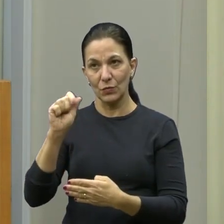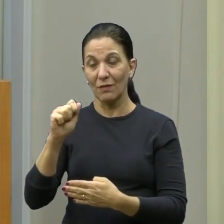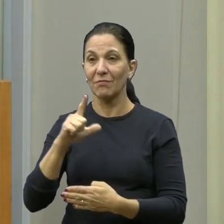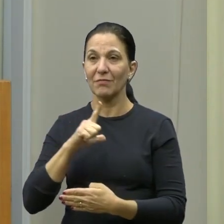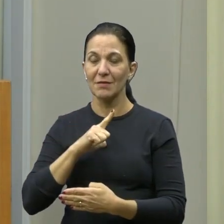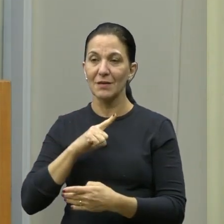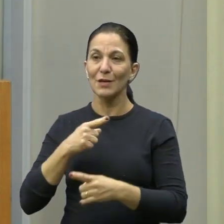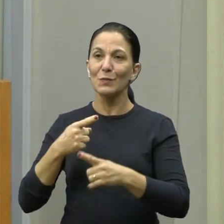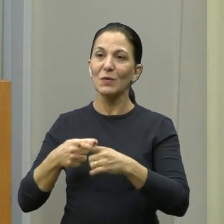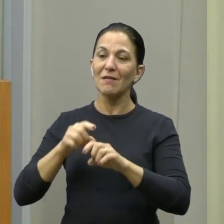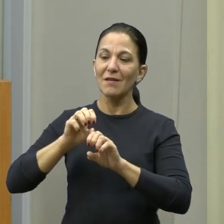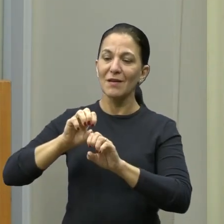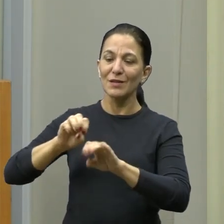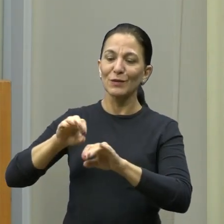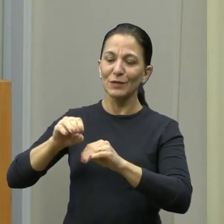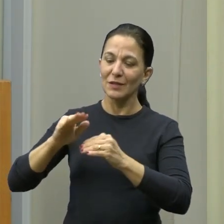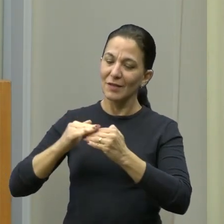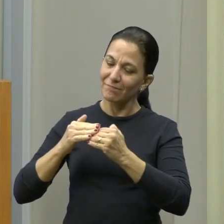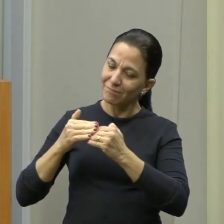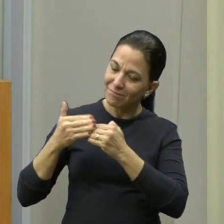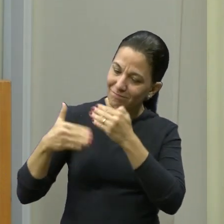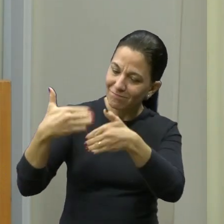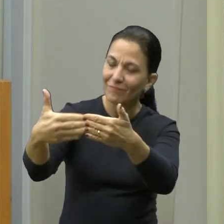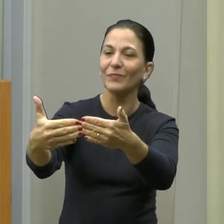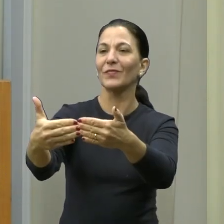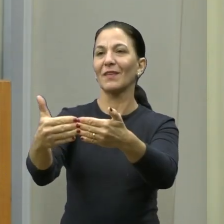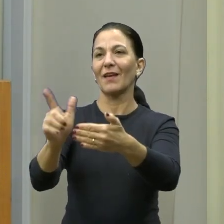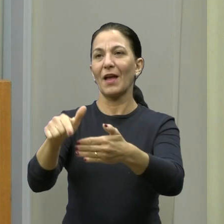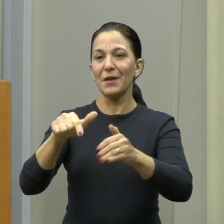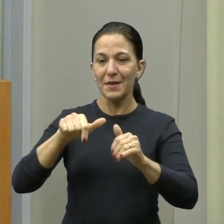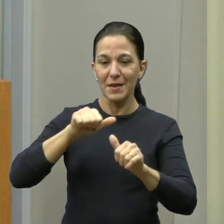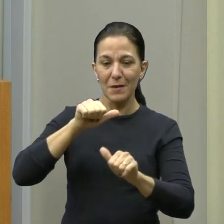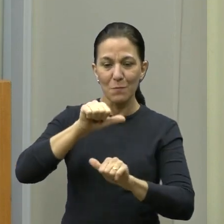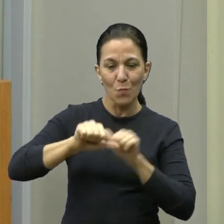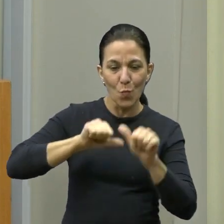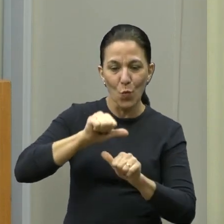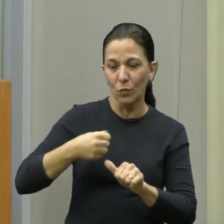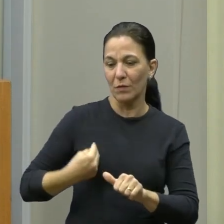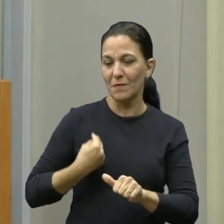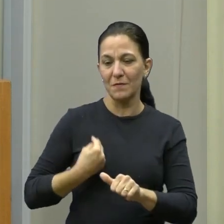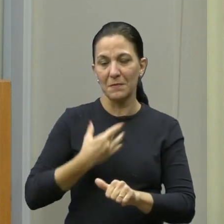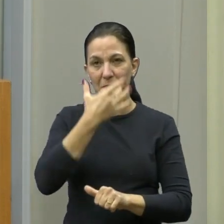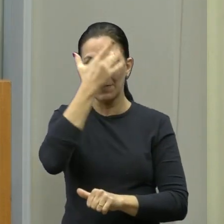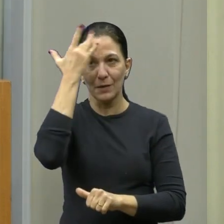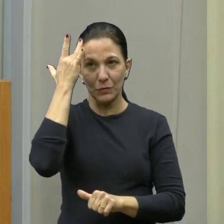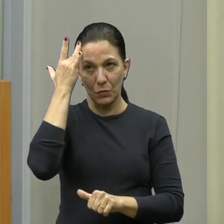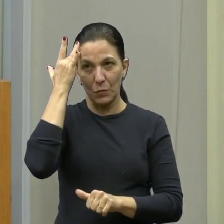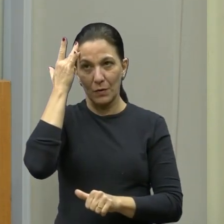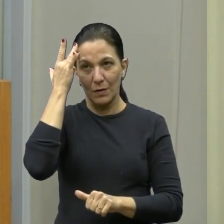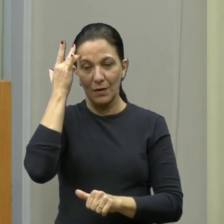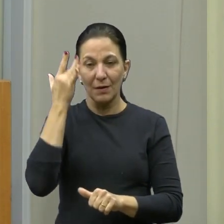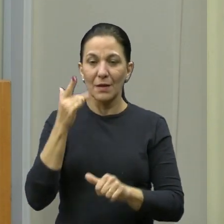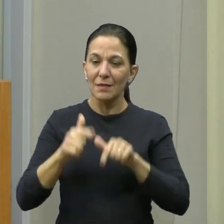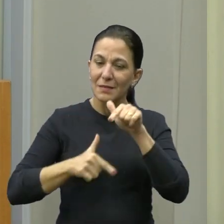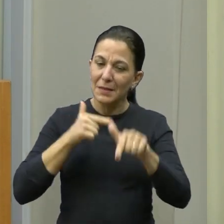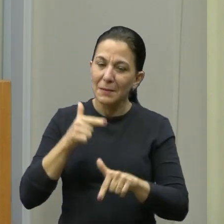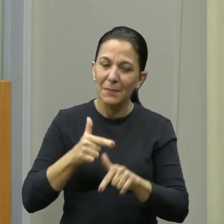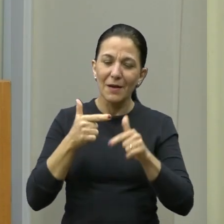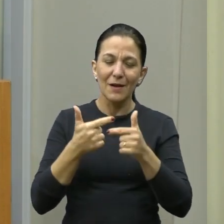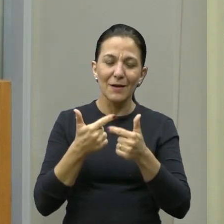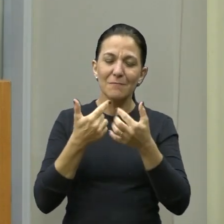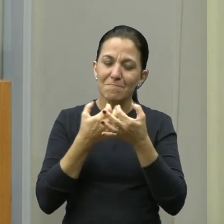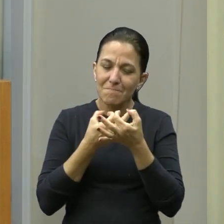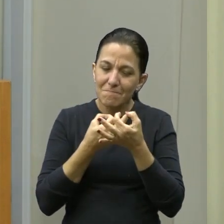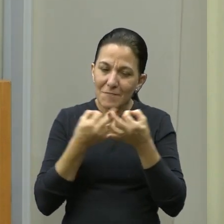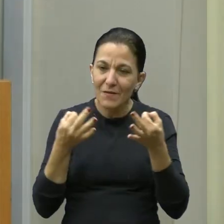é realmente o que move fronteiras, é realmente o que muda a realidade das pessoas. E um trabalho belíssimo do Gilda